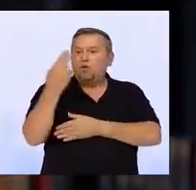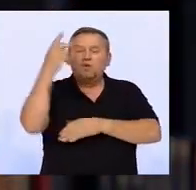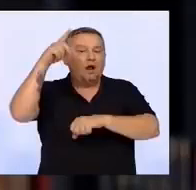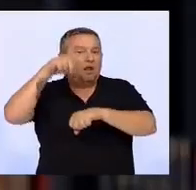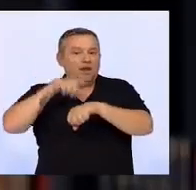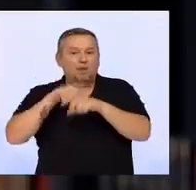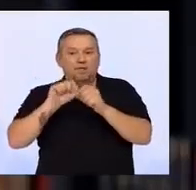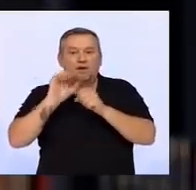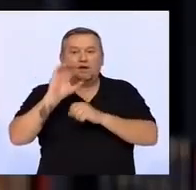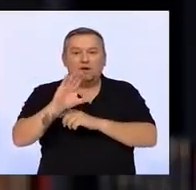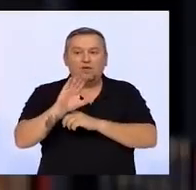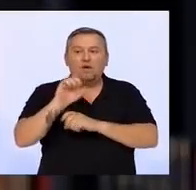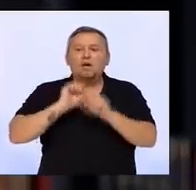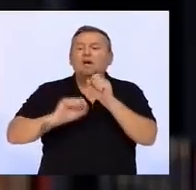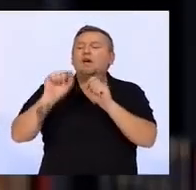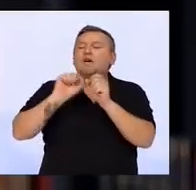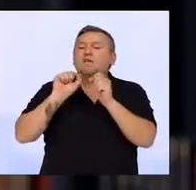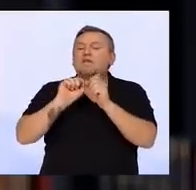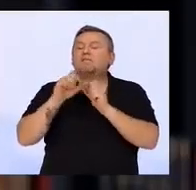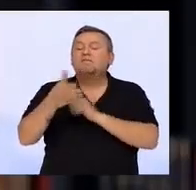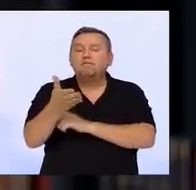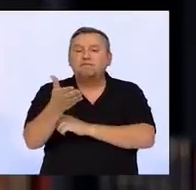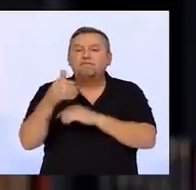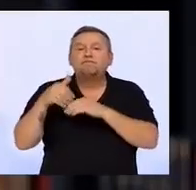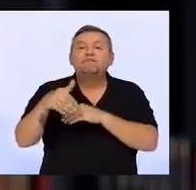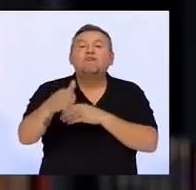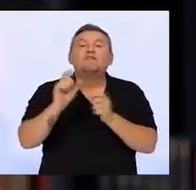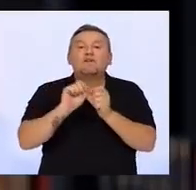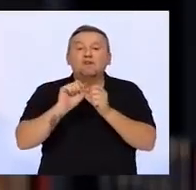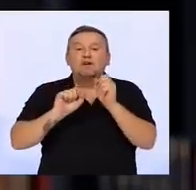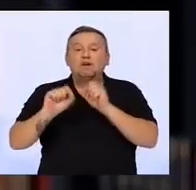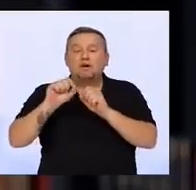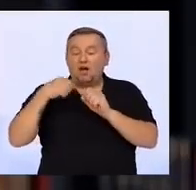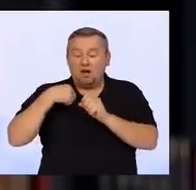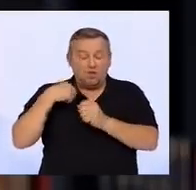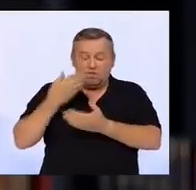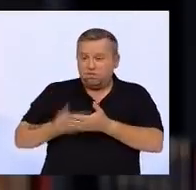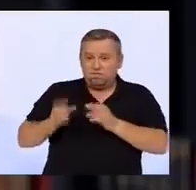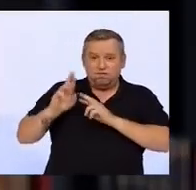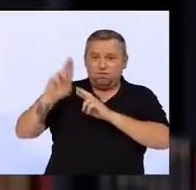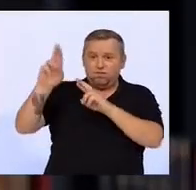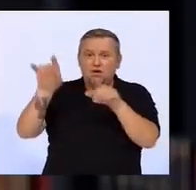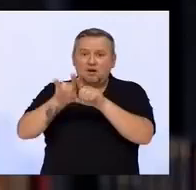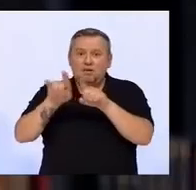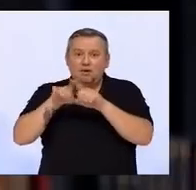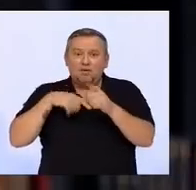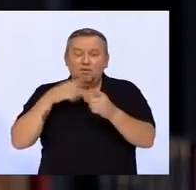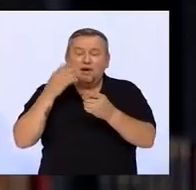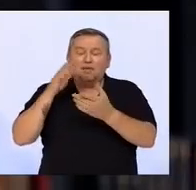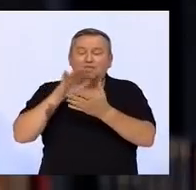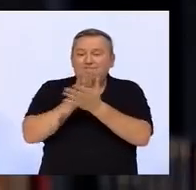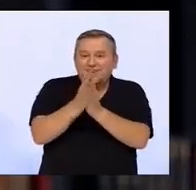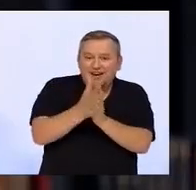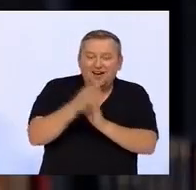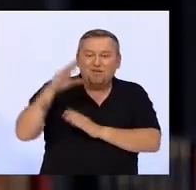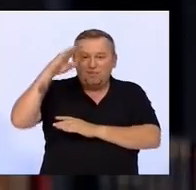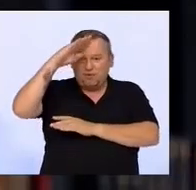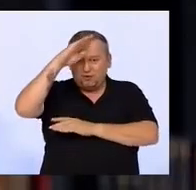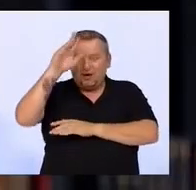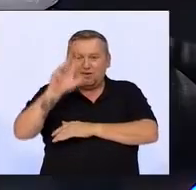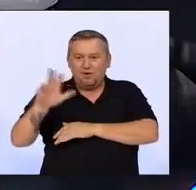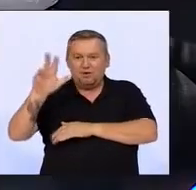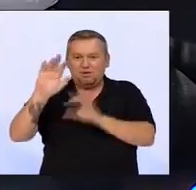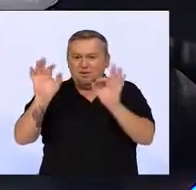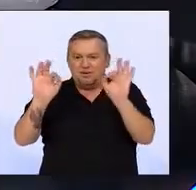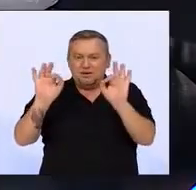fazer isso. Quem é que vai fazer isso? E por isso que eu não perdi as esperanças de estragar essa festa do Bolsonaro e do Lula.